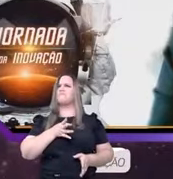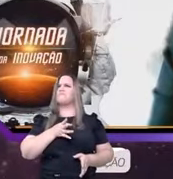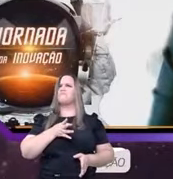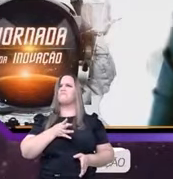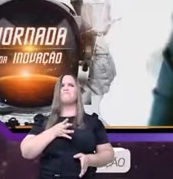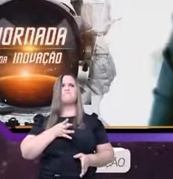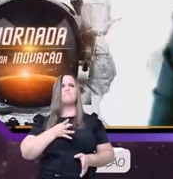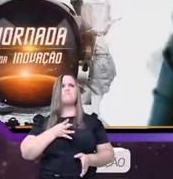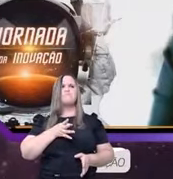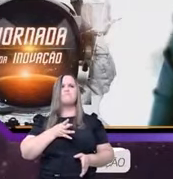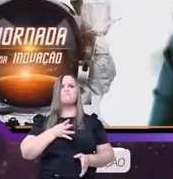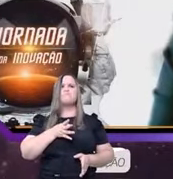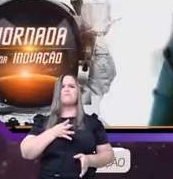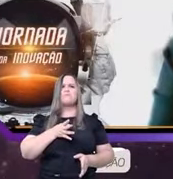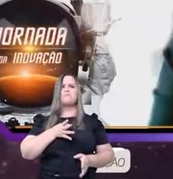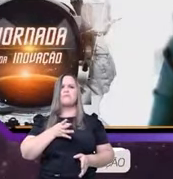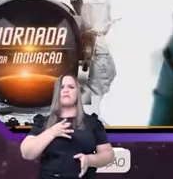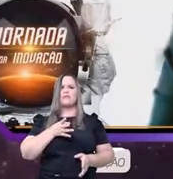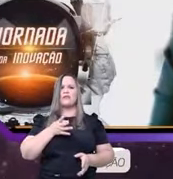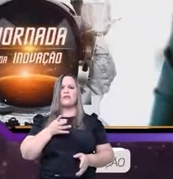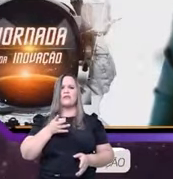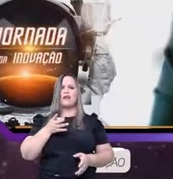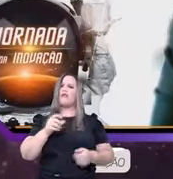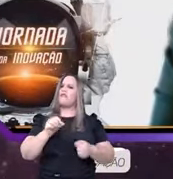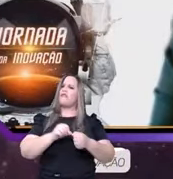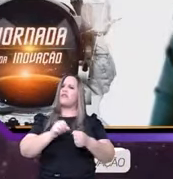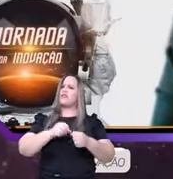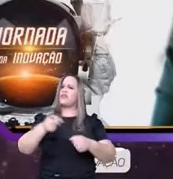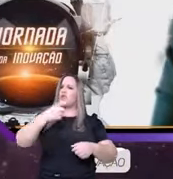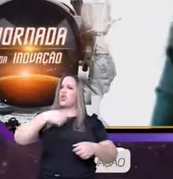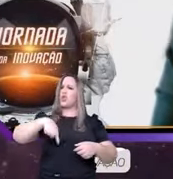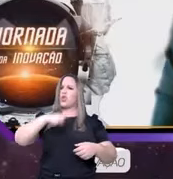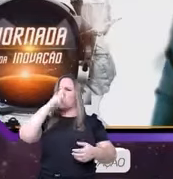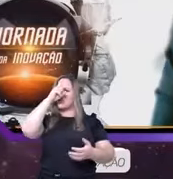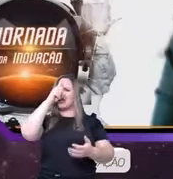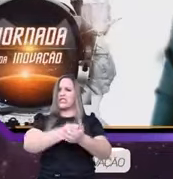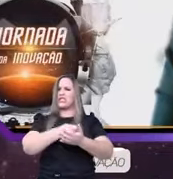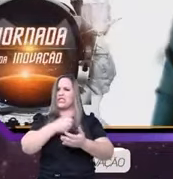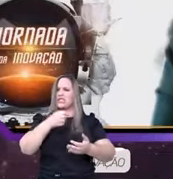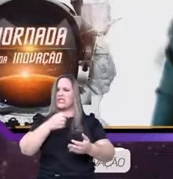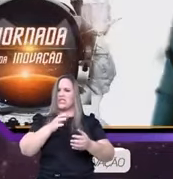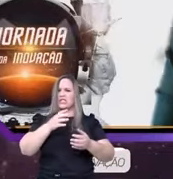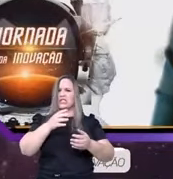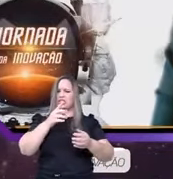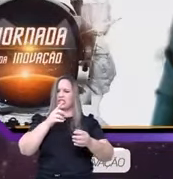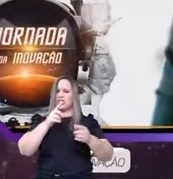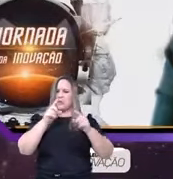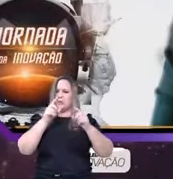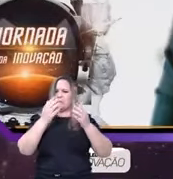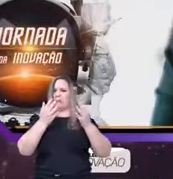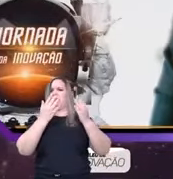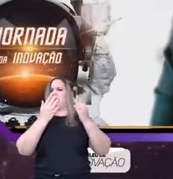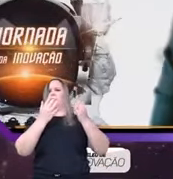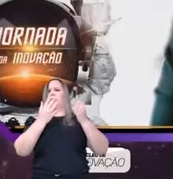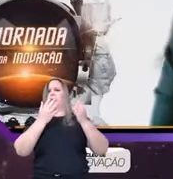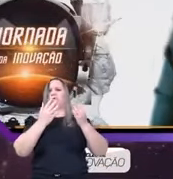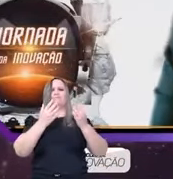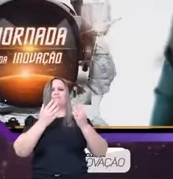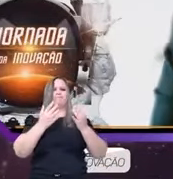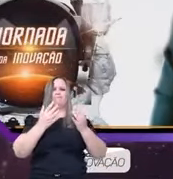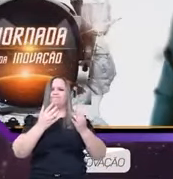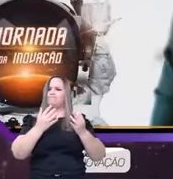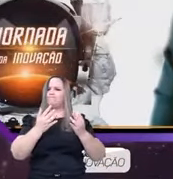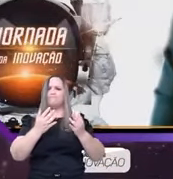não deve fazer a gente deixar de tomar algumas decisões que são importantes que a gente tome. É,